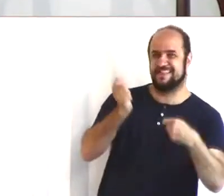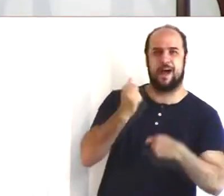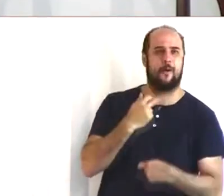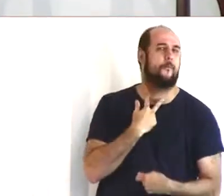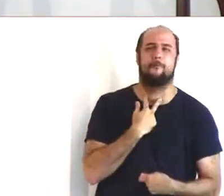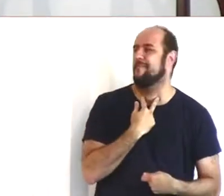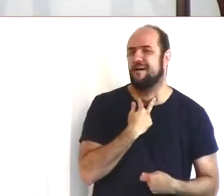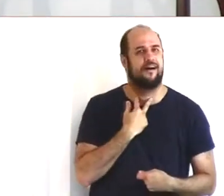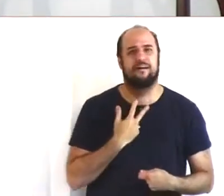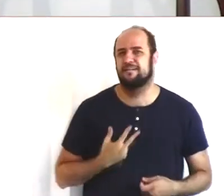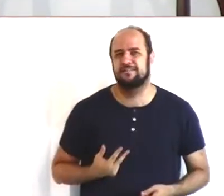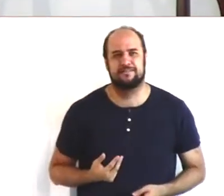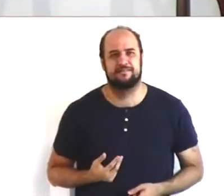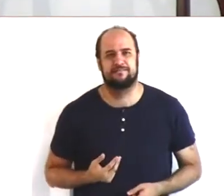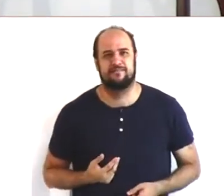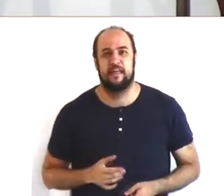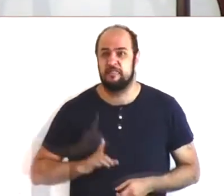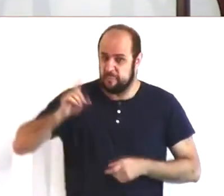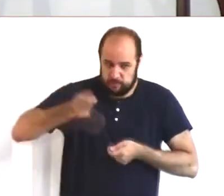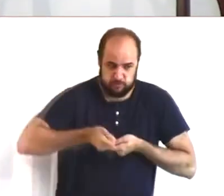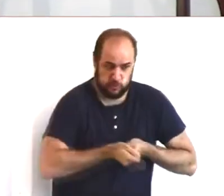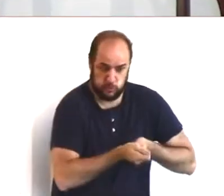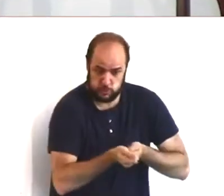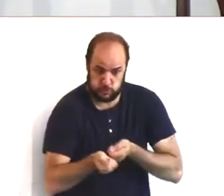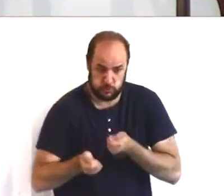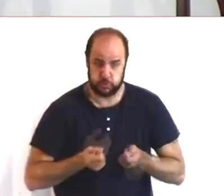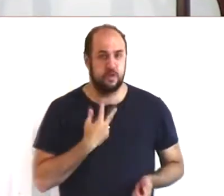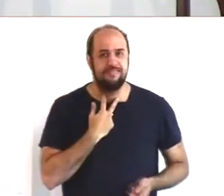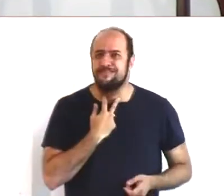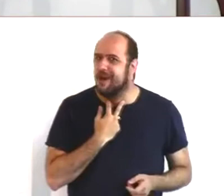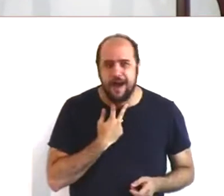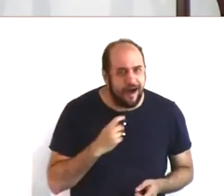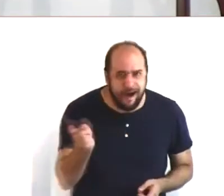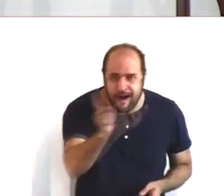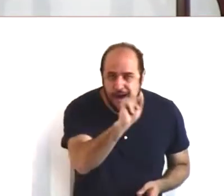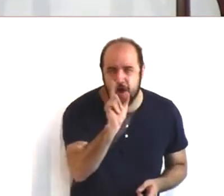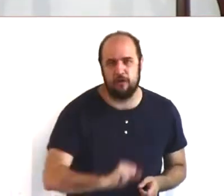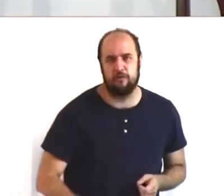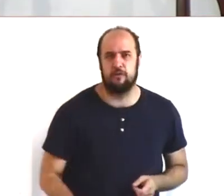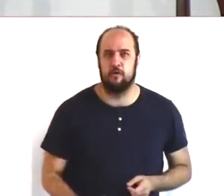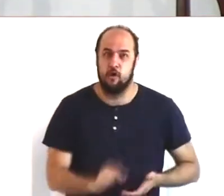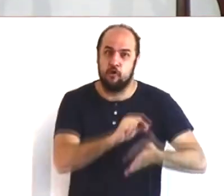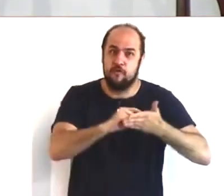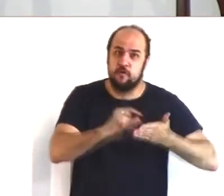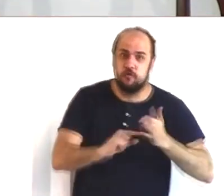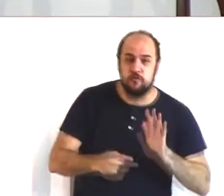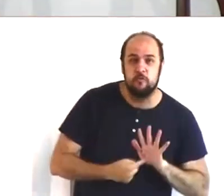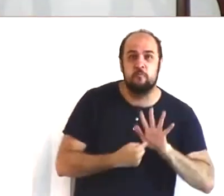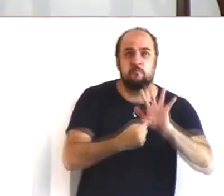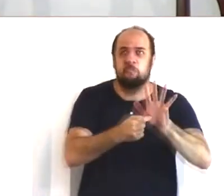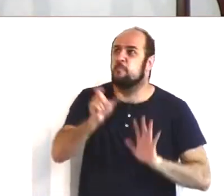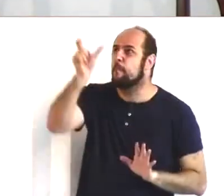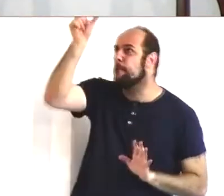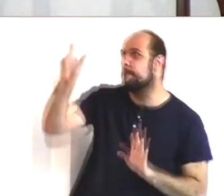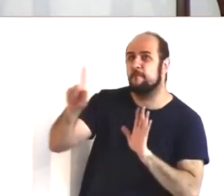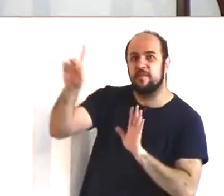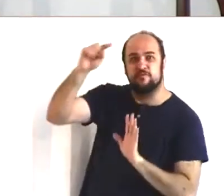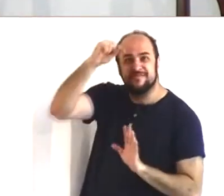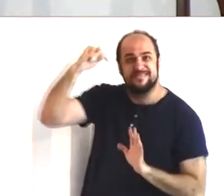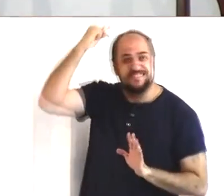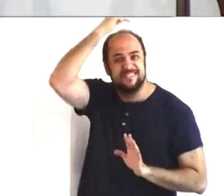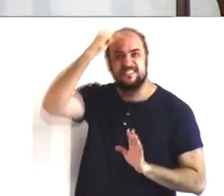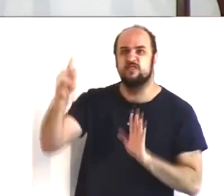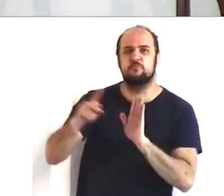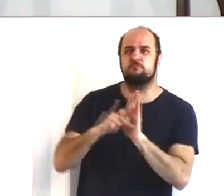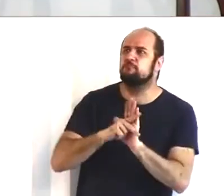também a ninguém tenta, diz a palavra. Olha, o versículo 13 parece nos mostrar que a natureza santa de Deus o